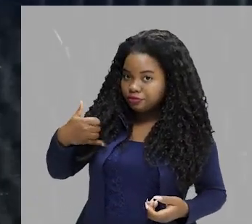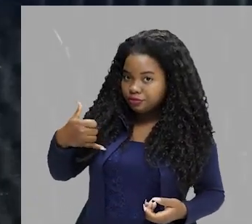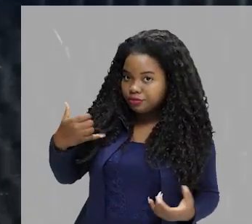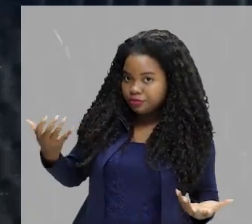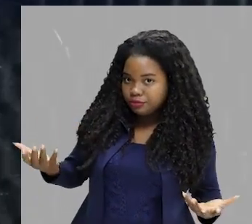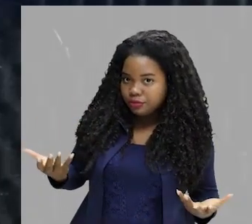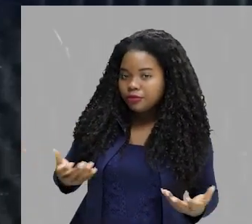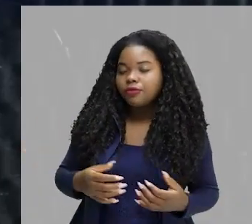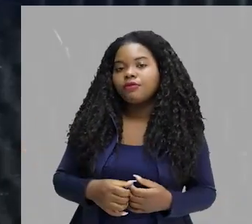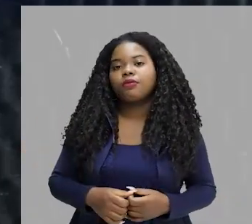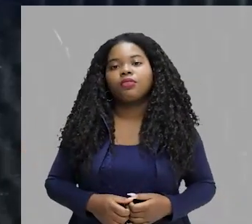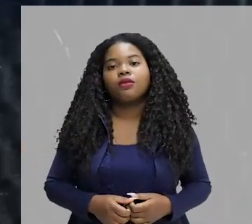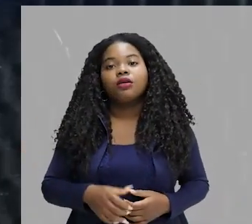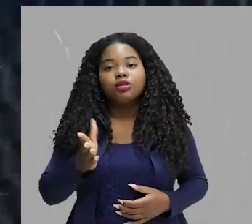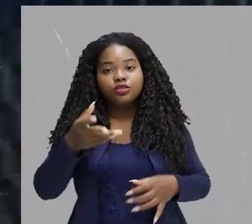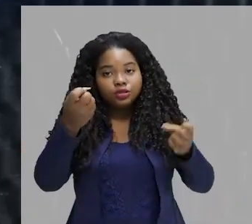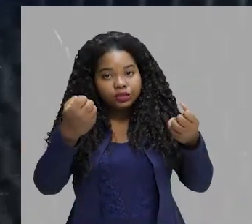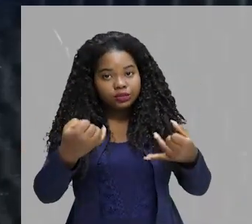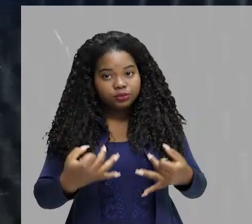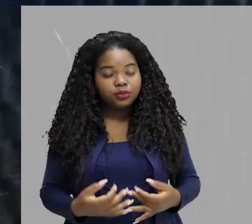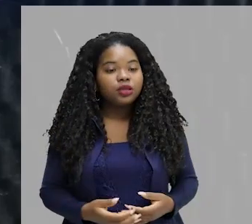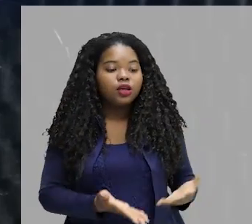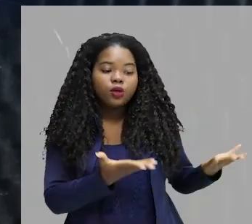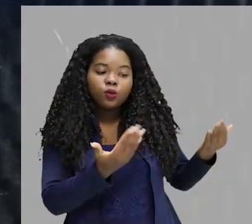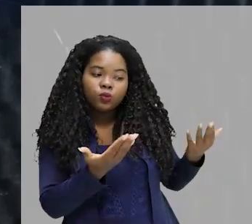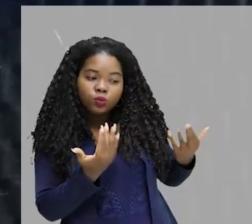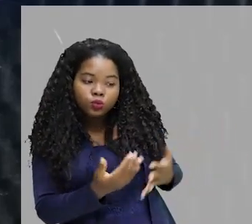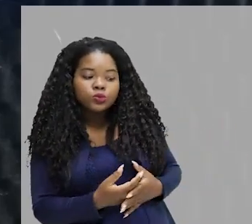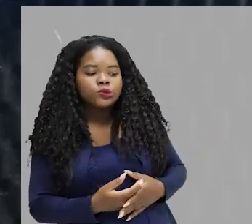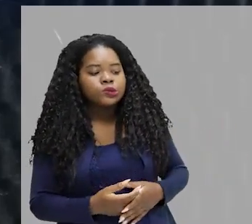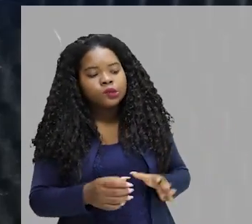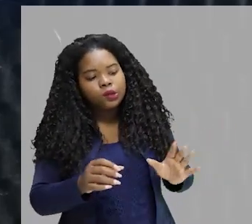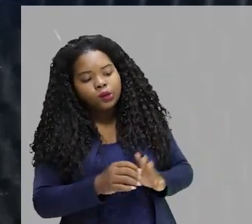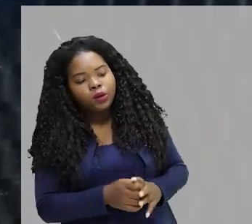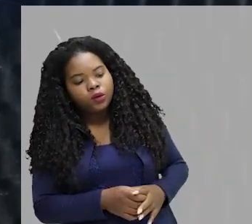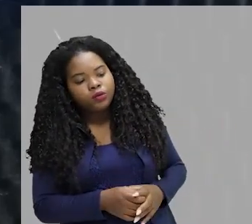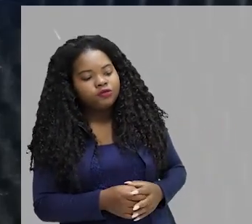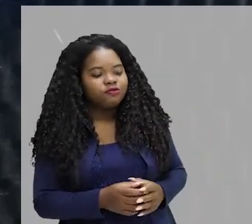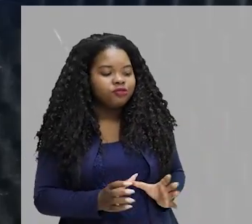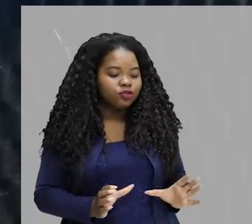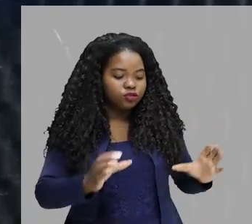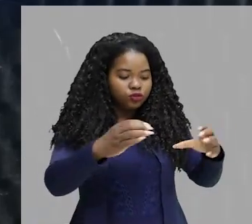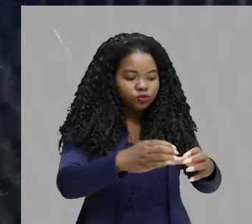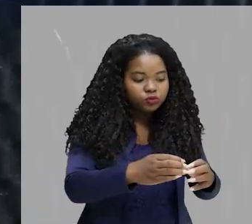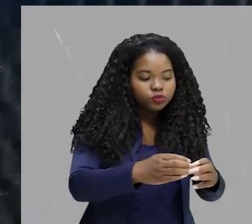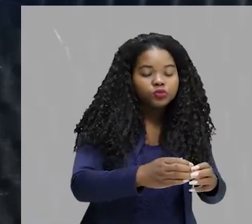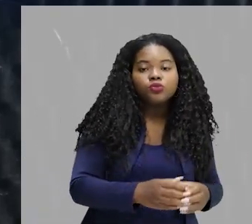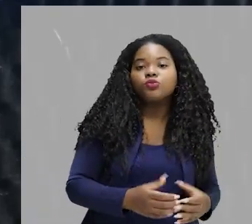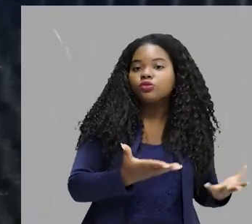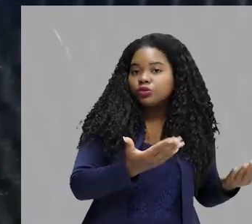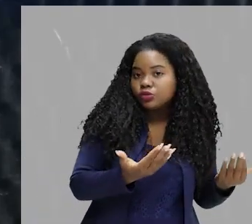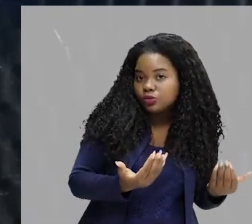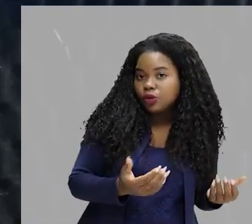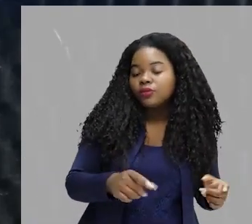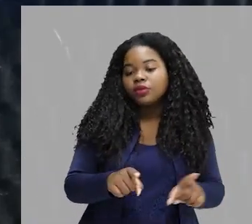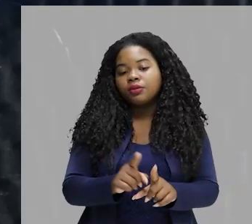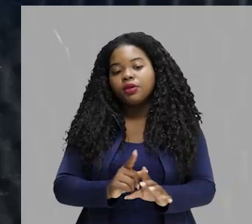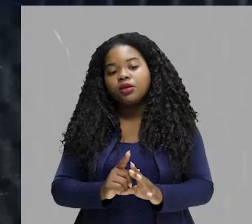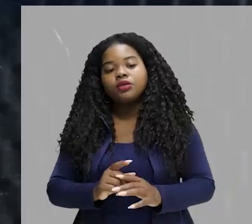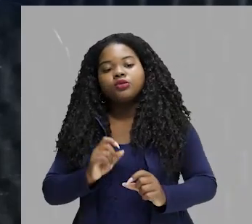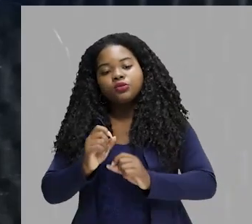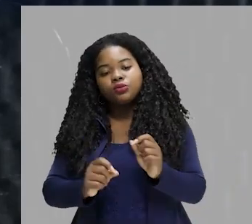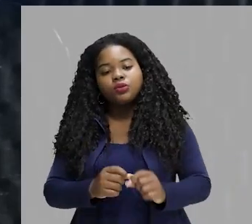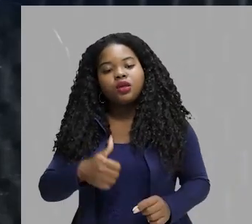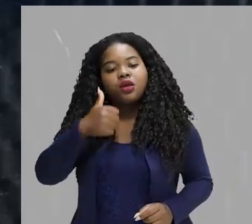pouco do exemplo da faixa etária, né? Os jovens se identificam muito mais entre si do que com as pessoas mais velhas, por exemplo. O gênero,